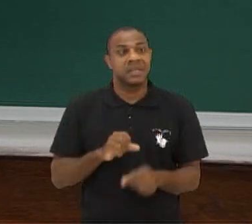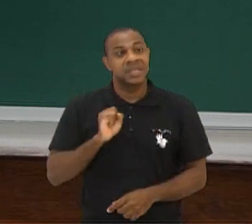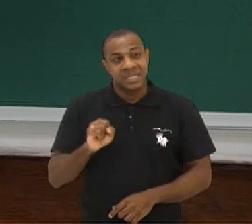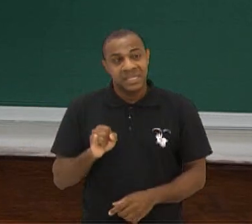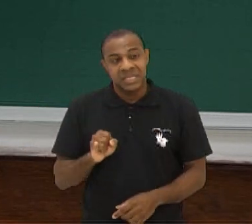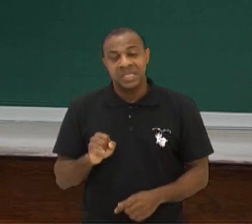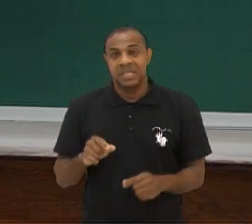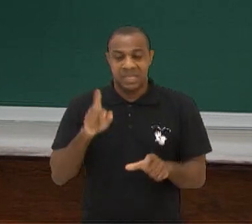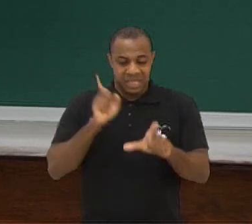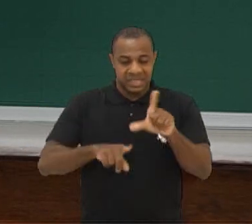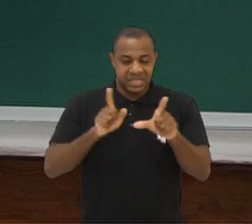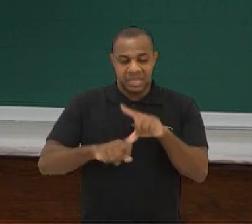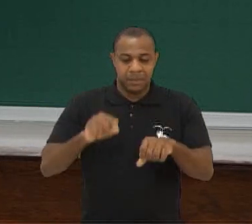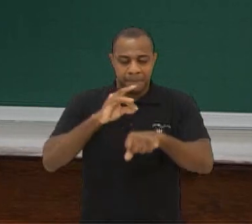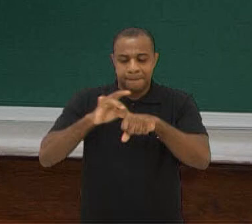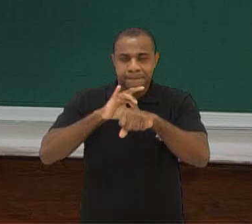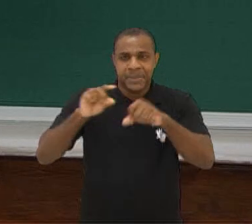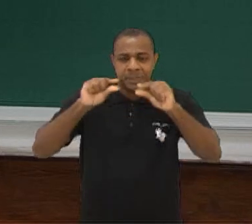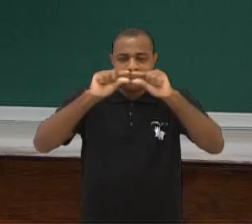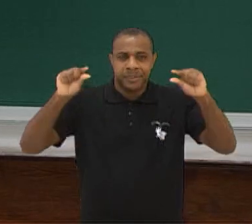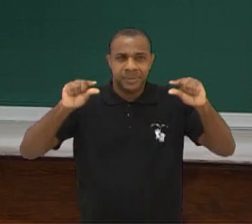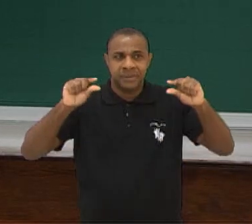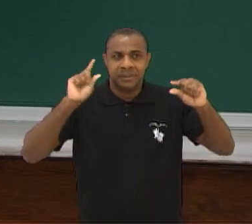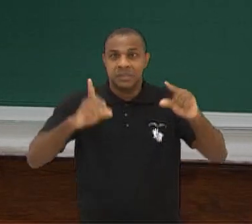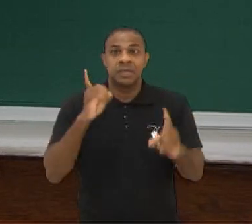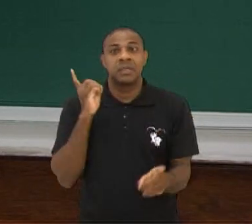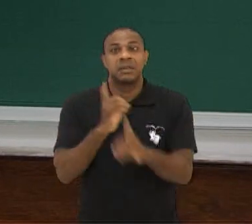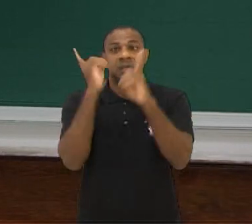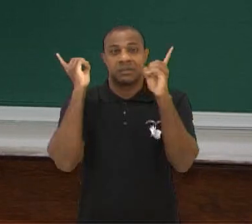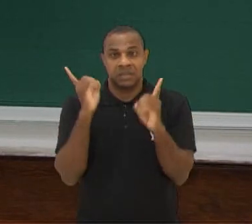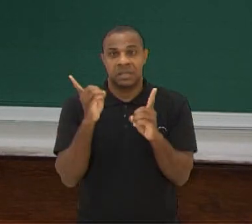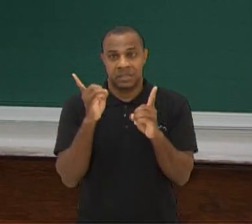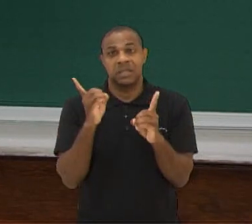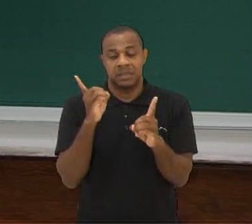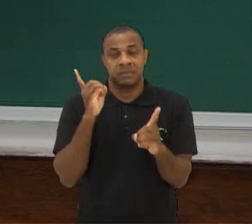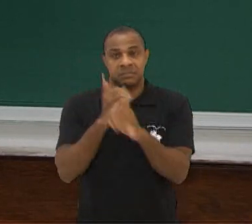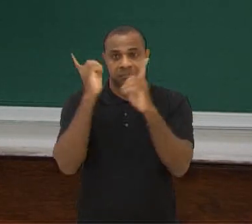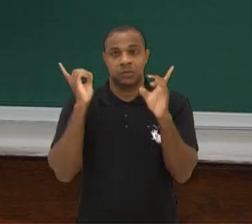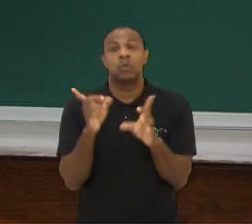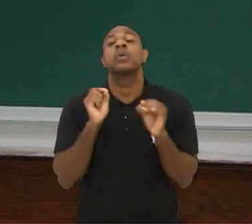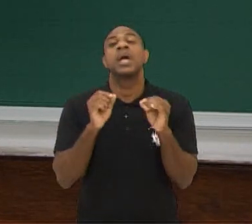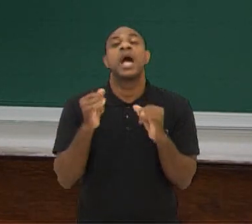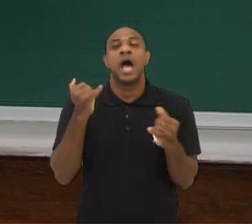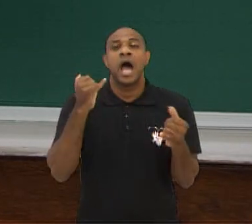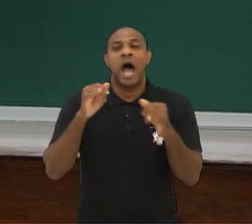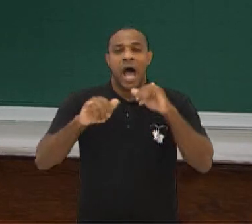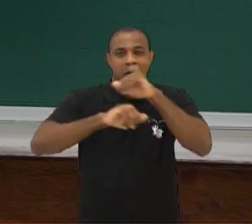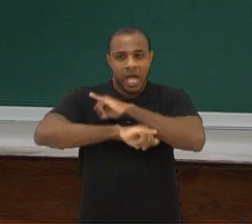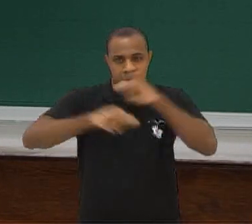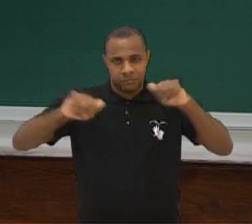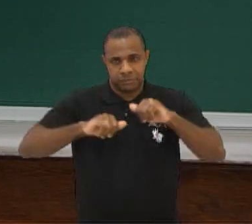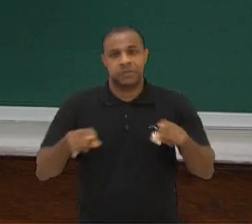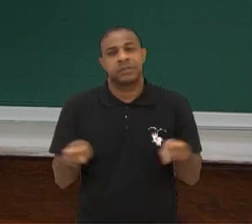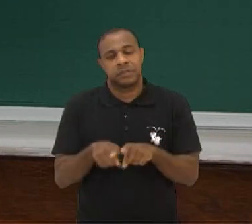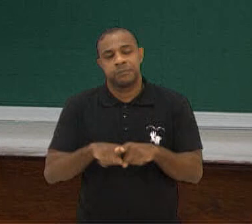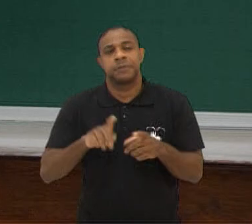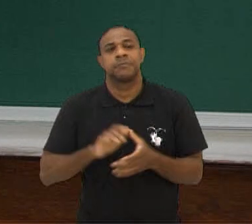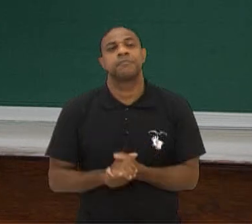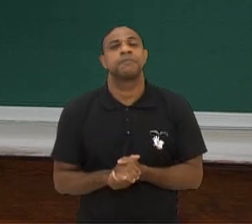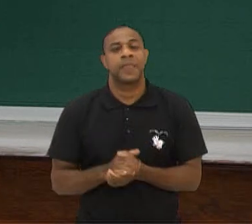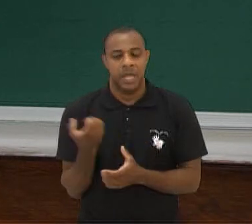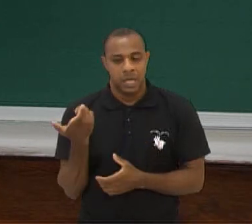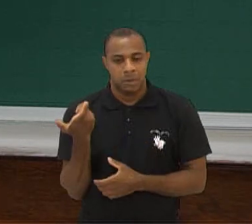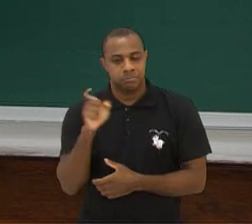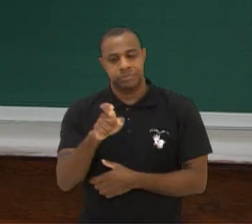aparecerem todas as letras em negrito, isso significa que você já chegou na notícia que você quer. Então, clica lá e lê na íntegra para poder